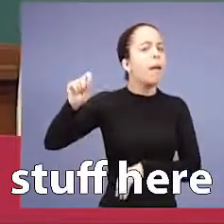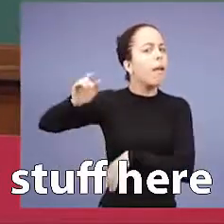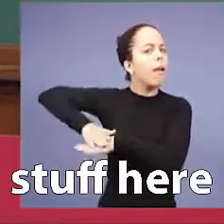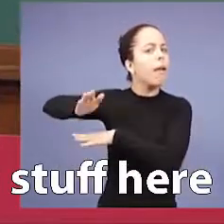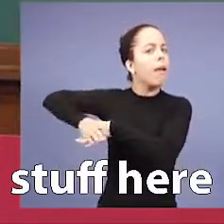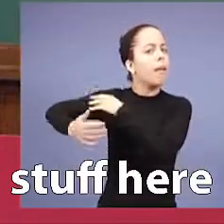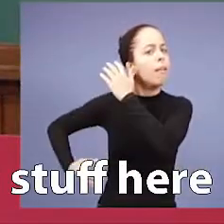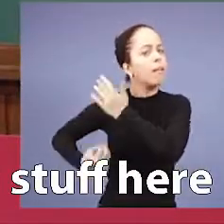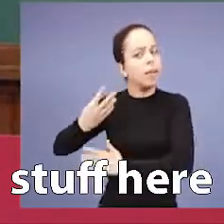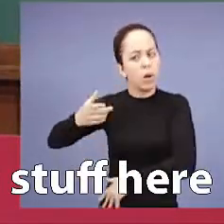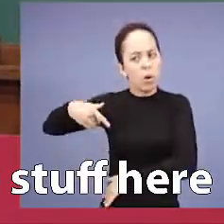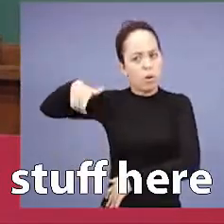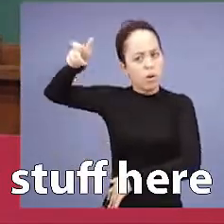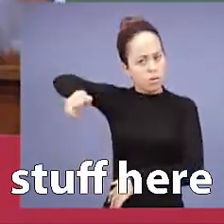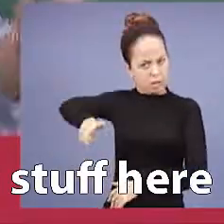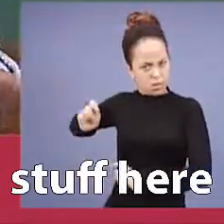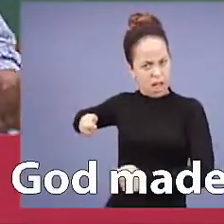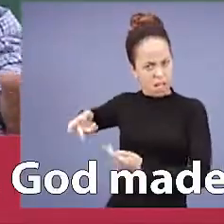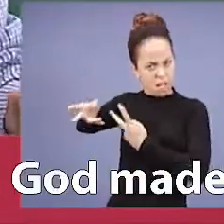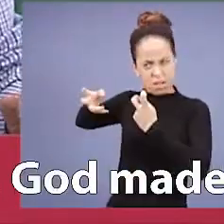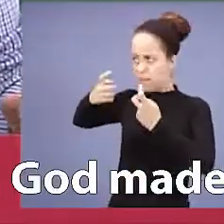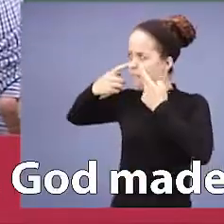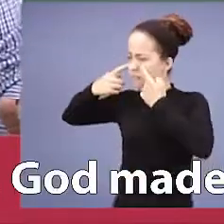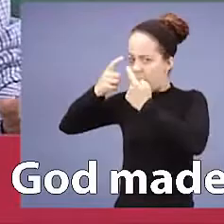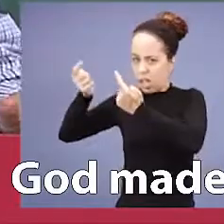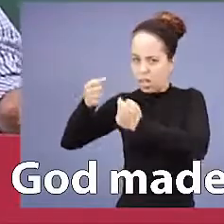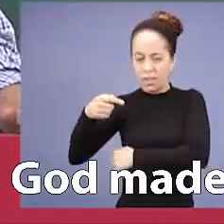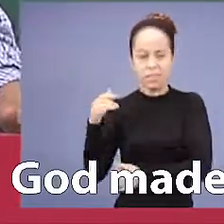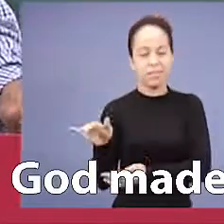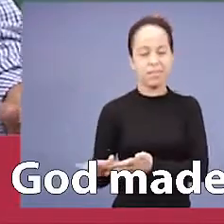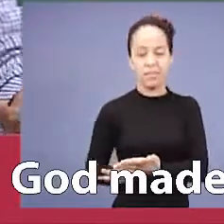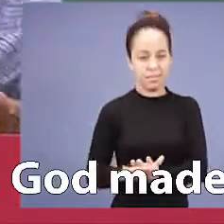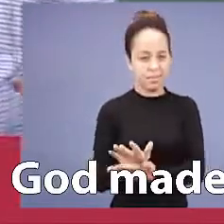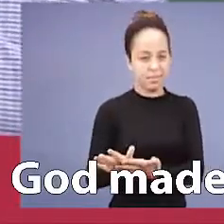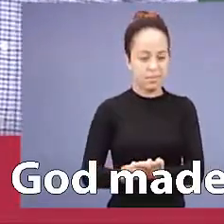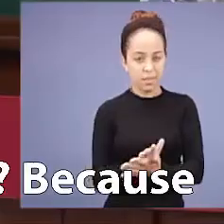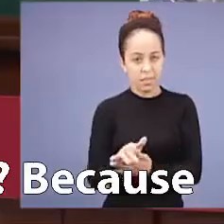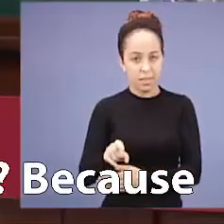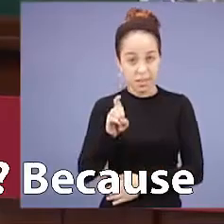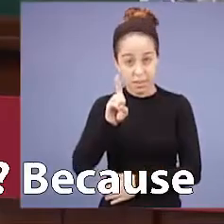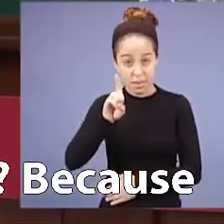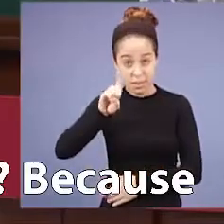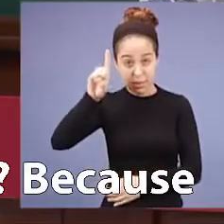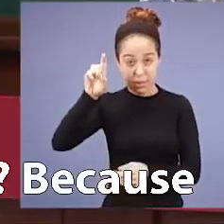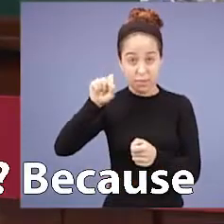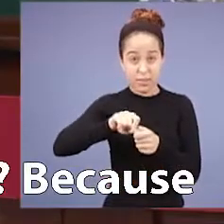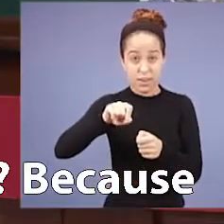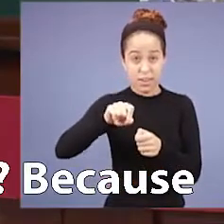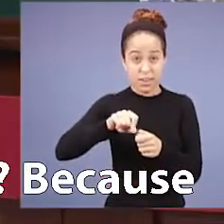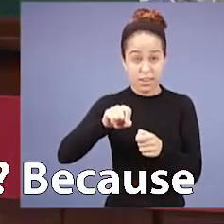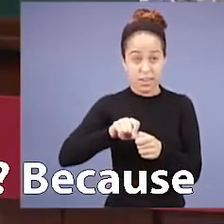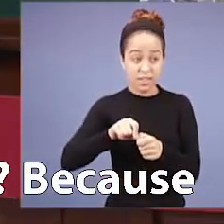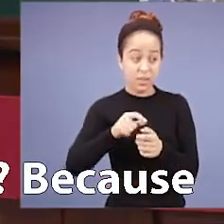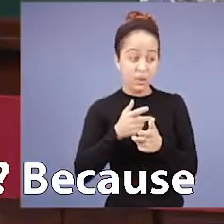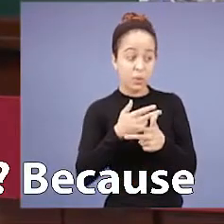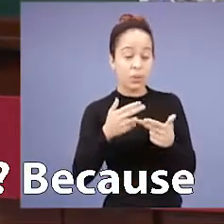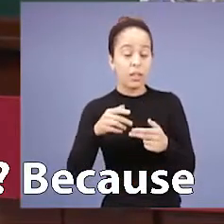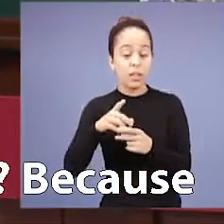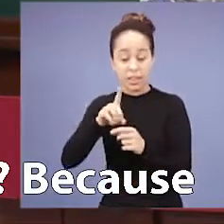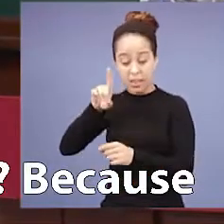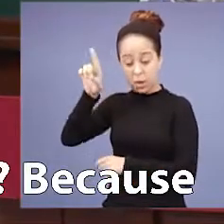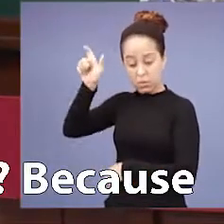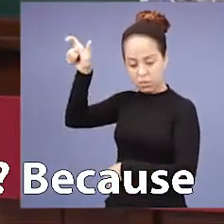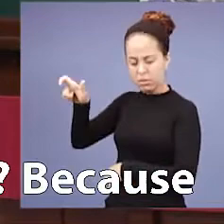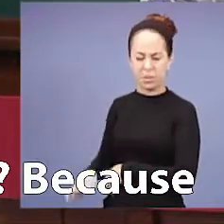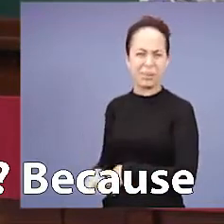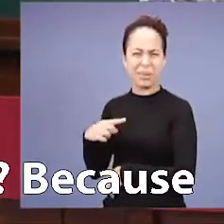cobre é a matéria aqui deus não fez esse mundo isso deus fez coisas invisíveis por